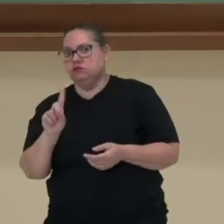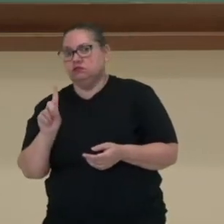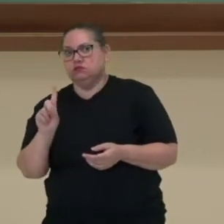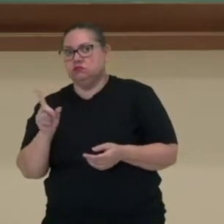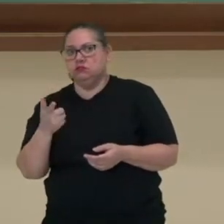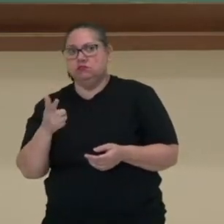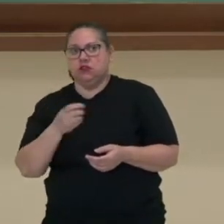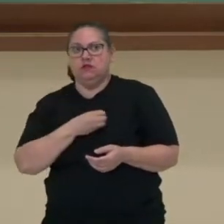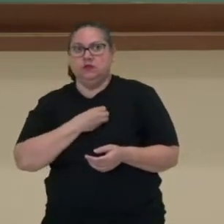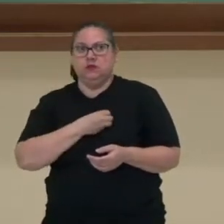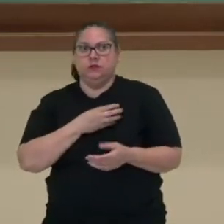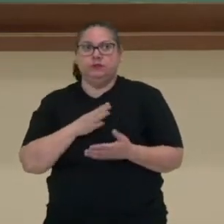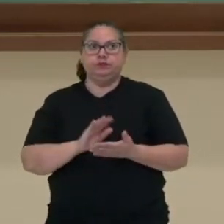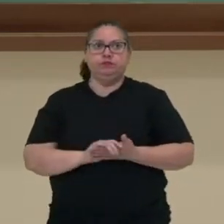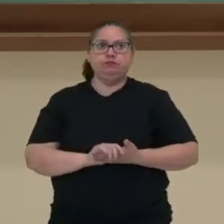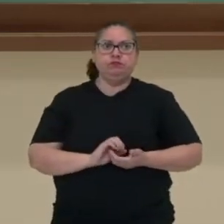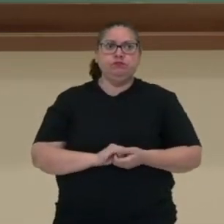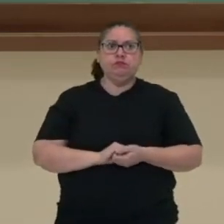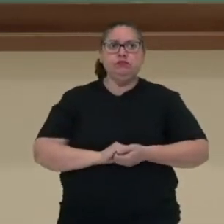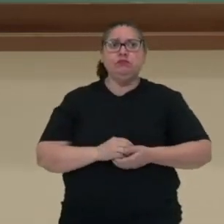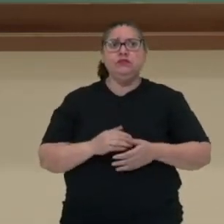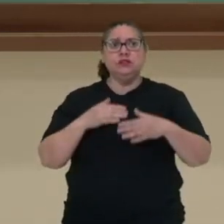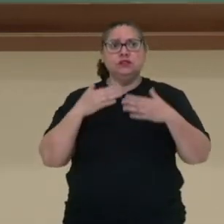vivo. Então,